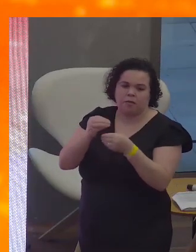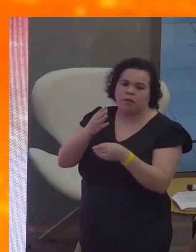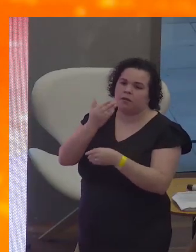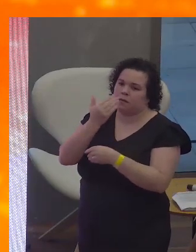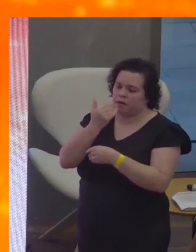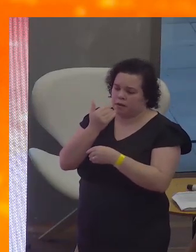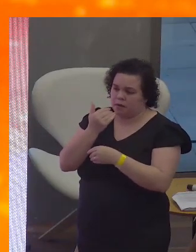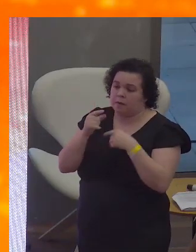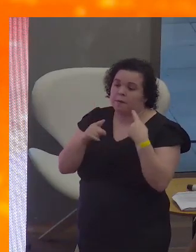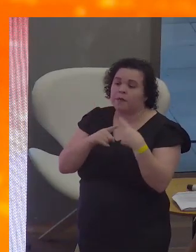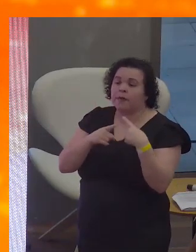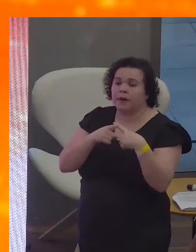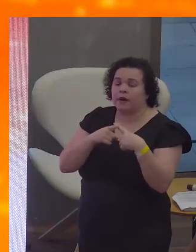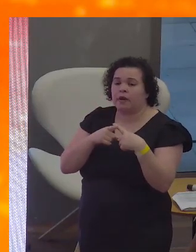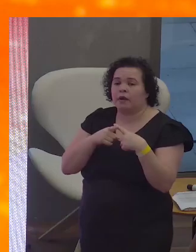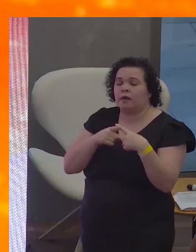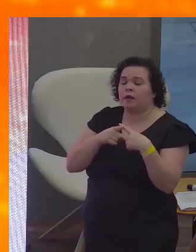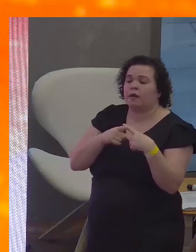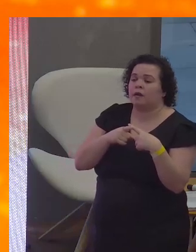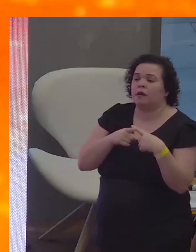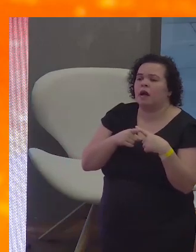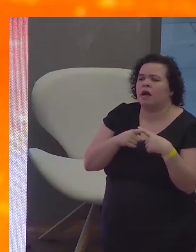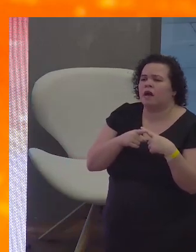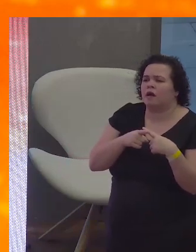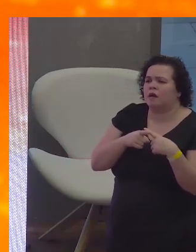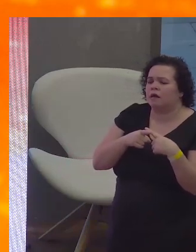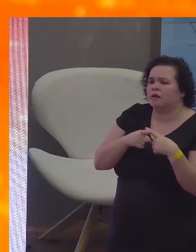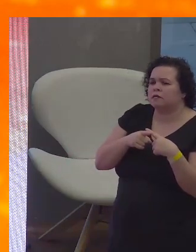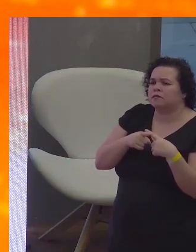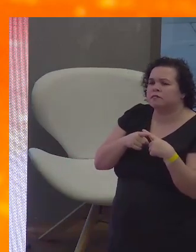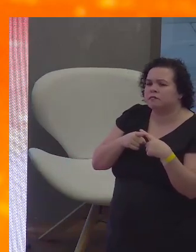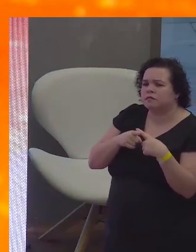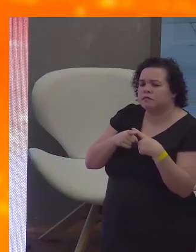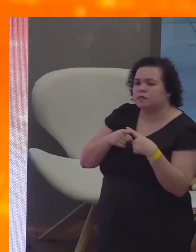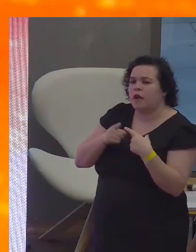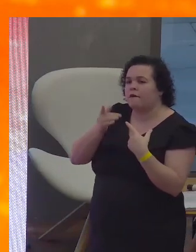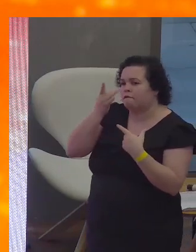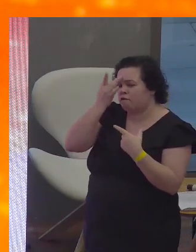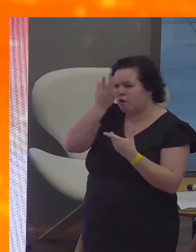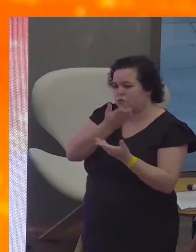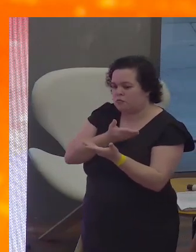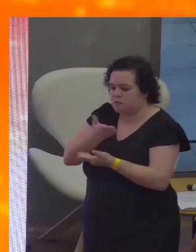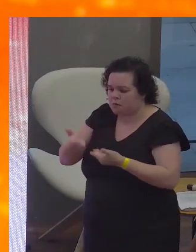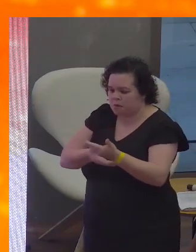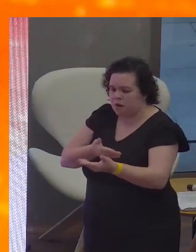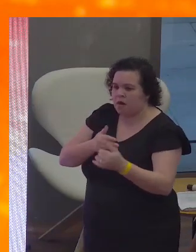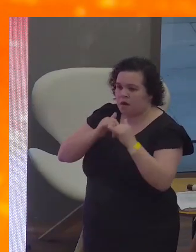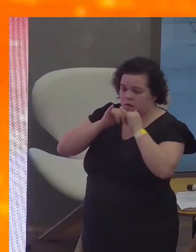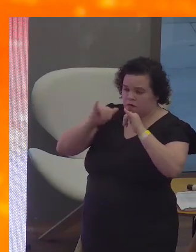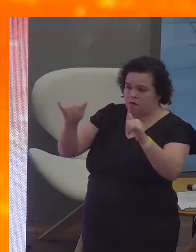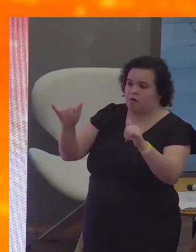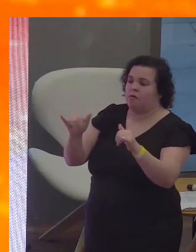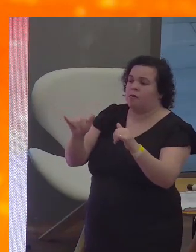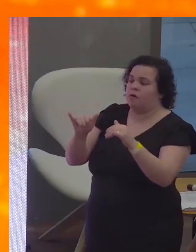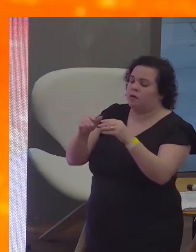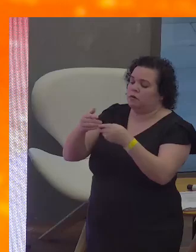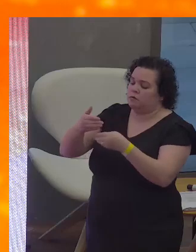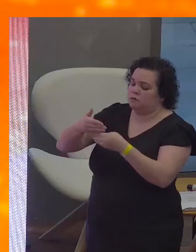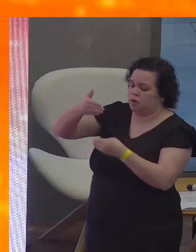alimentar, porque a entrada é muito mais célere. Você imagina, você informa uma ficha